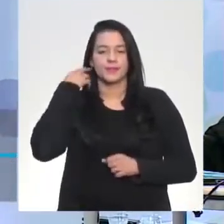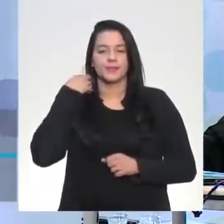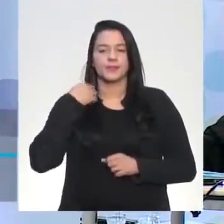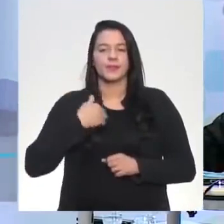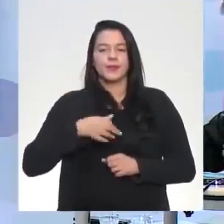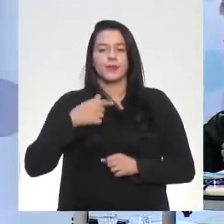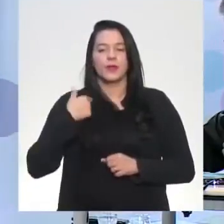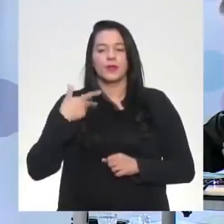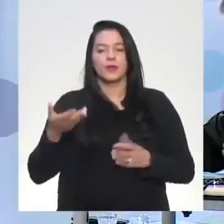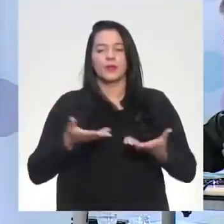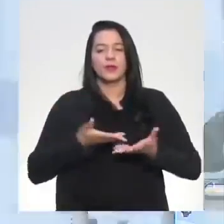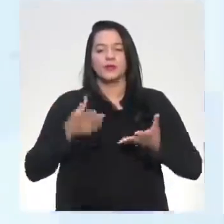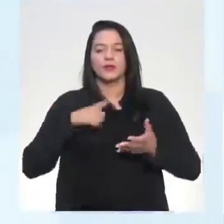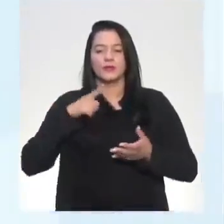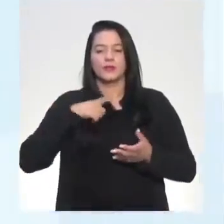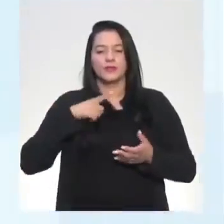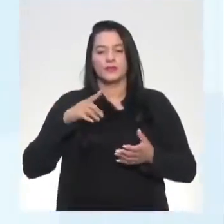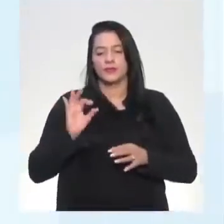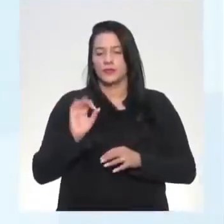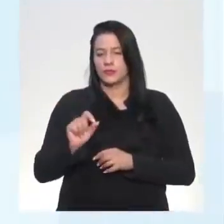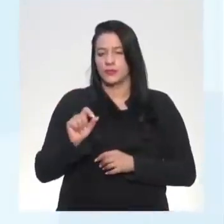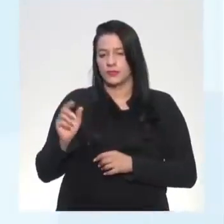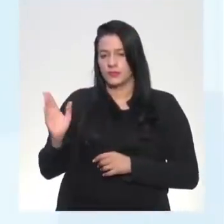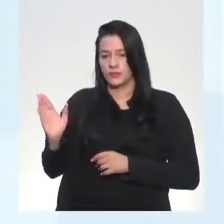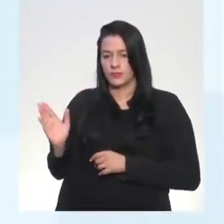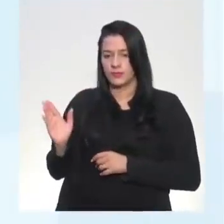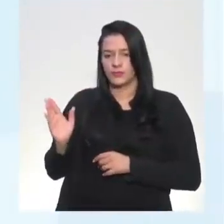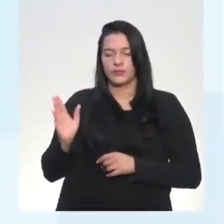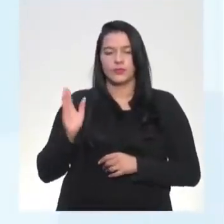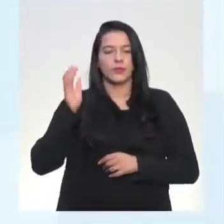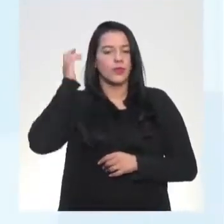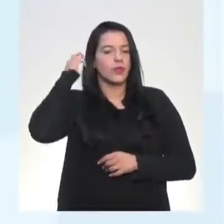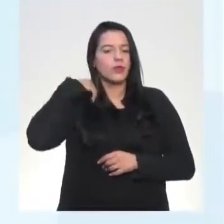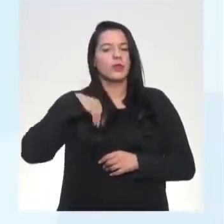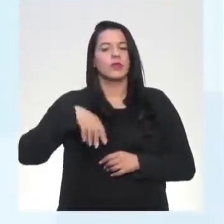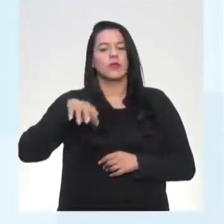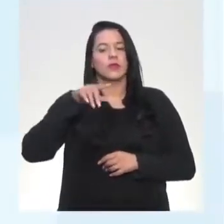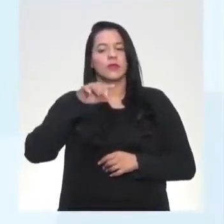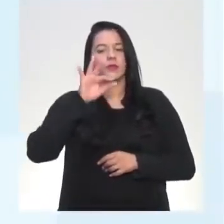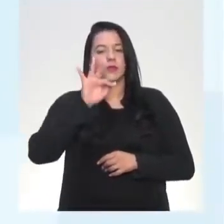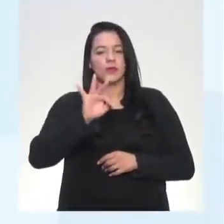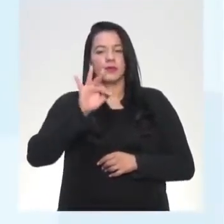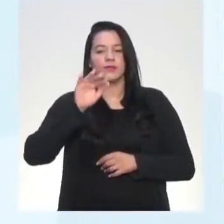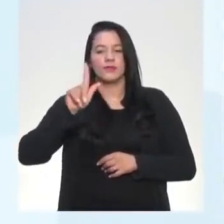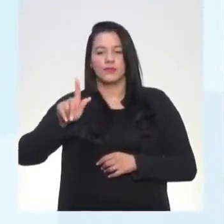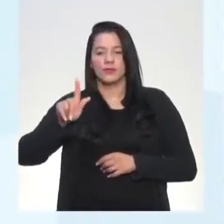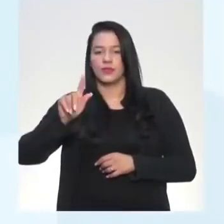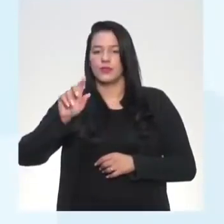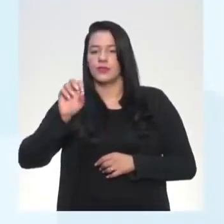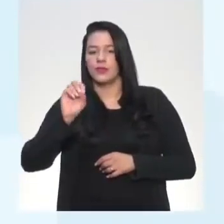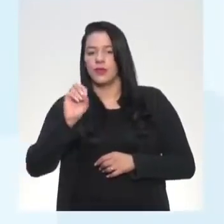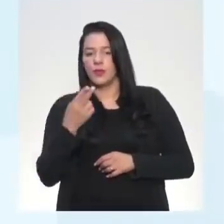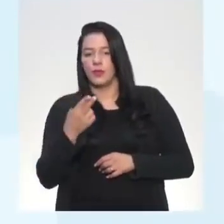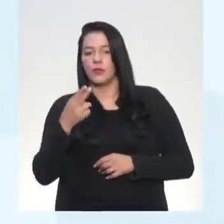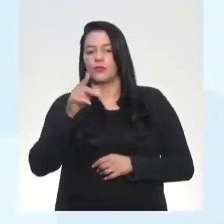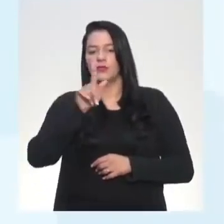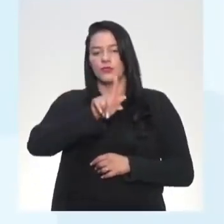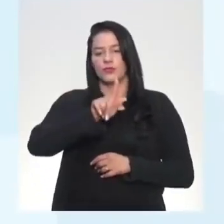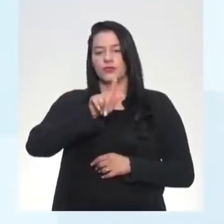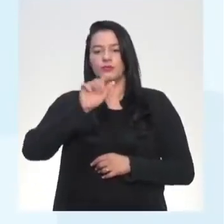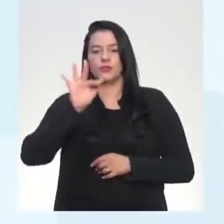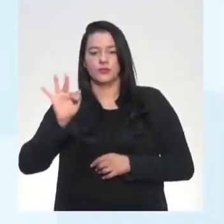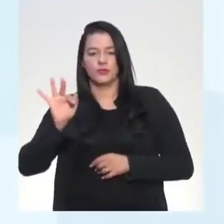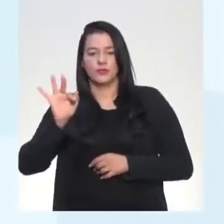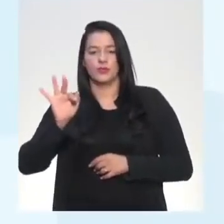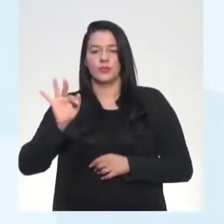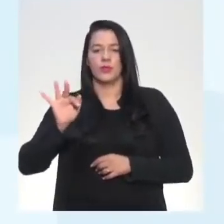nós temos aí, ó? O primeiro segmento que eu nomeei foi o FG ou GF. Isso vai depender aí do ponto de vista,